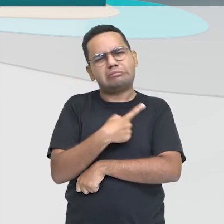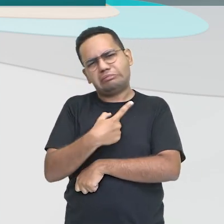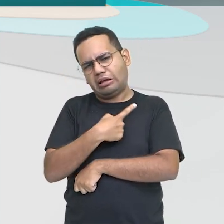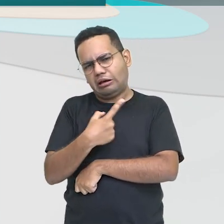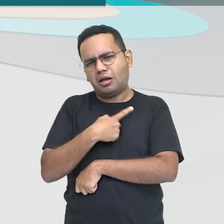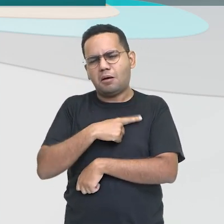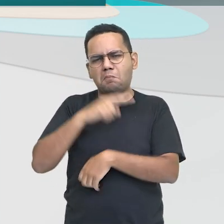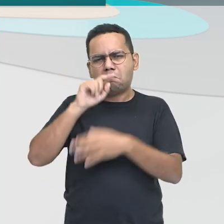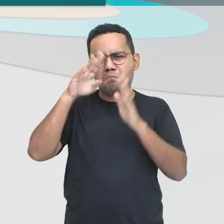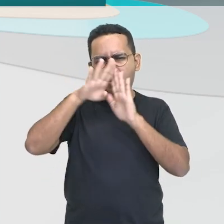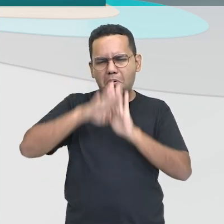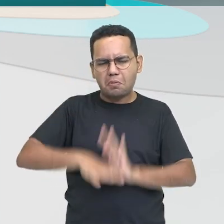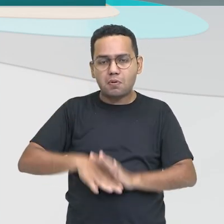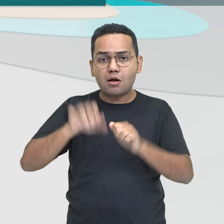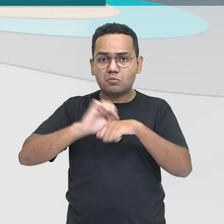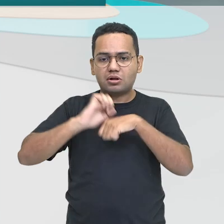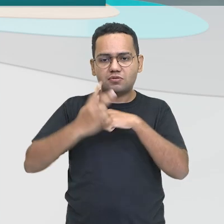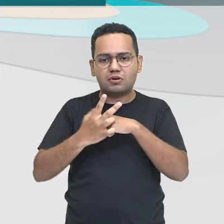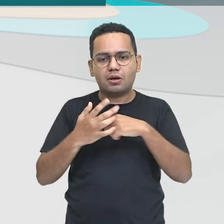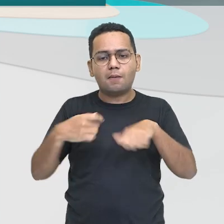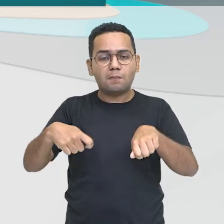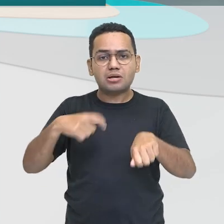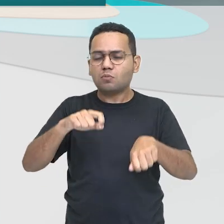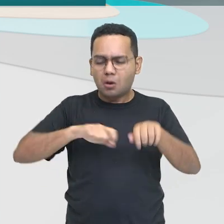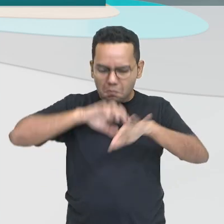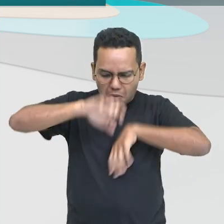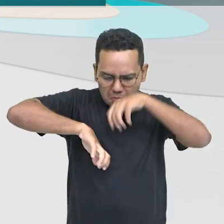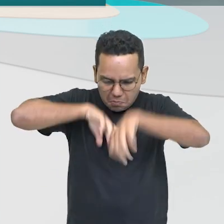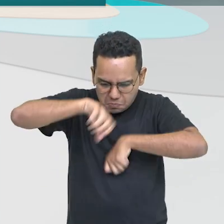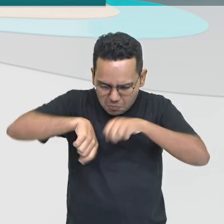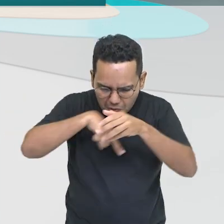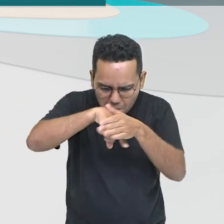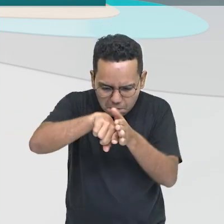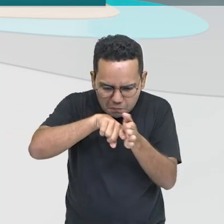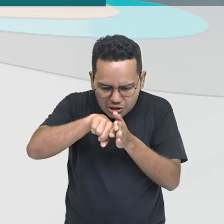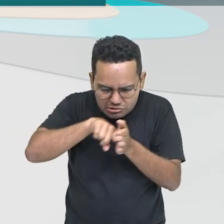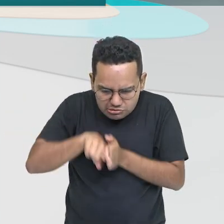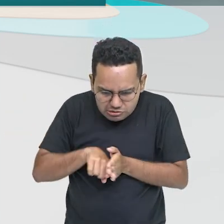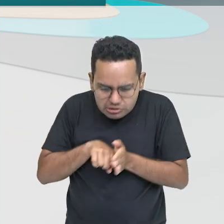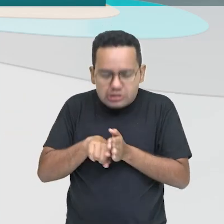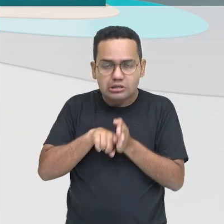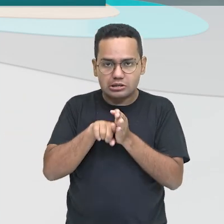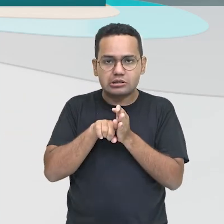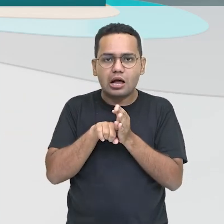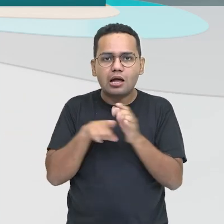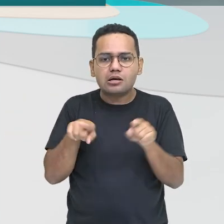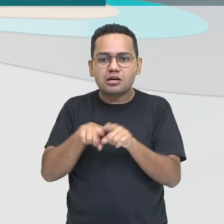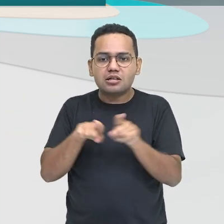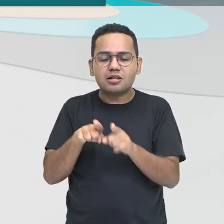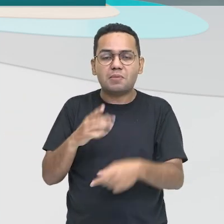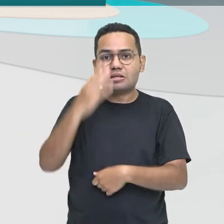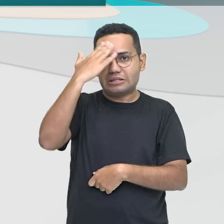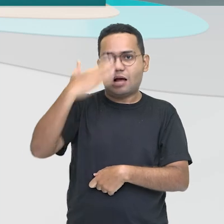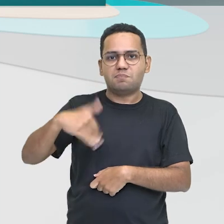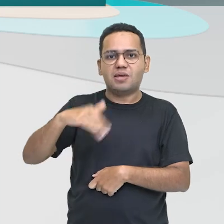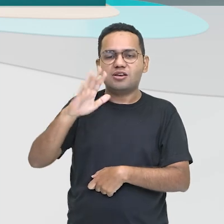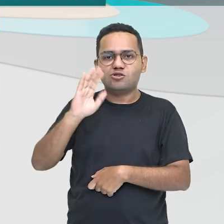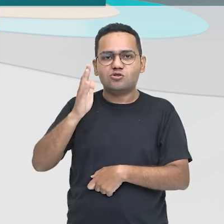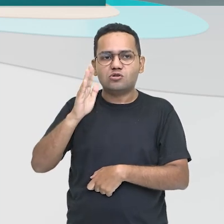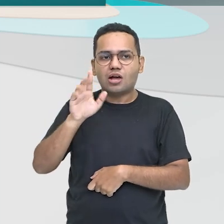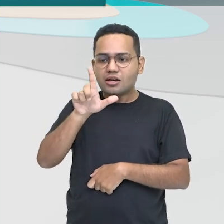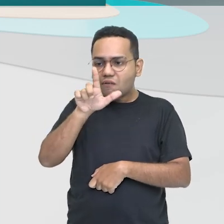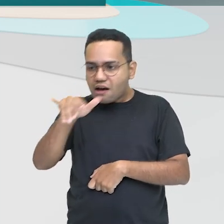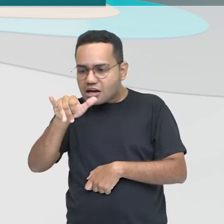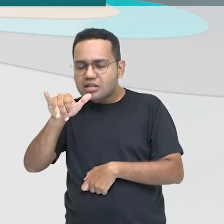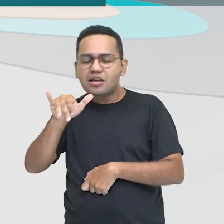advérbios. Então, a gente precisa lançar a mão desse conhecimento, né, da terminação, já vai ficar evidente que é um advérbio e, portanto, você já nem